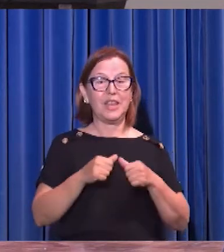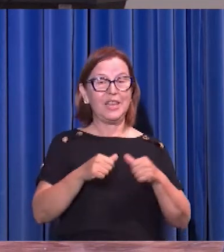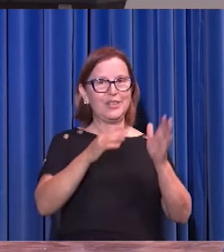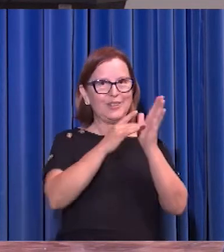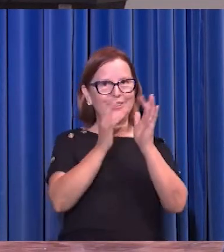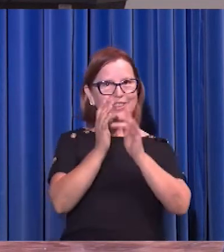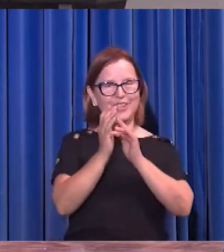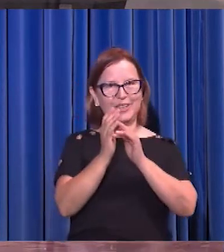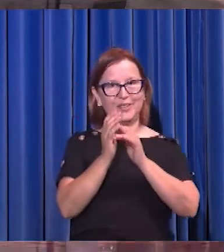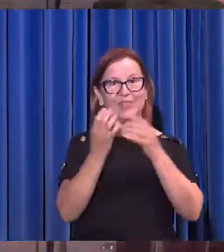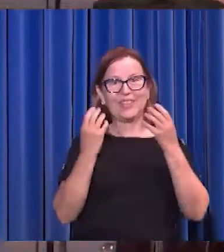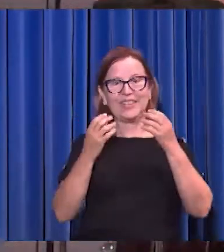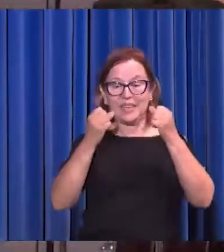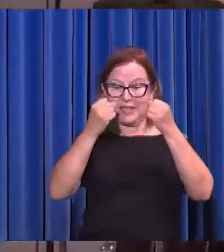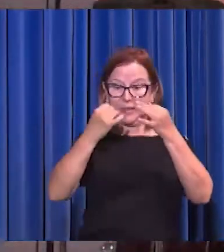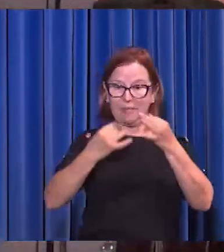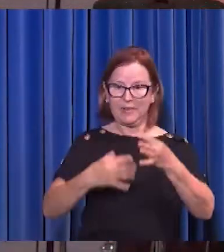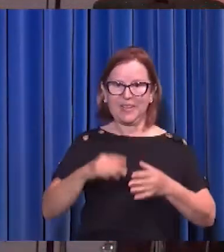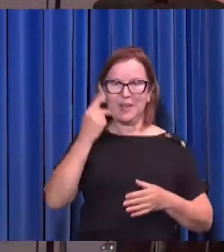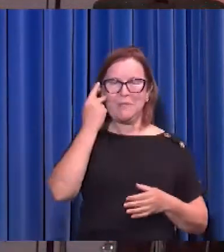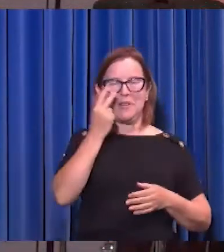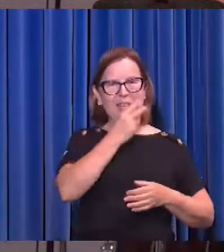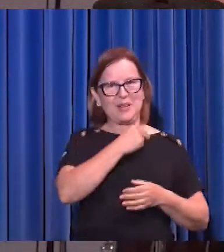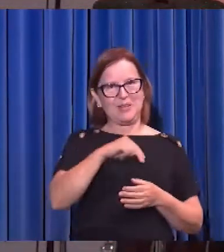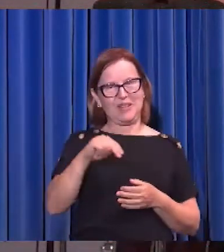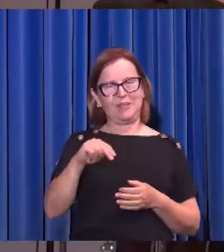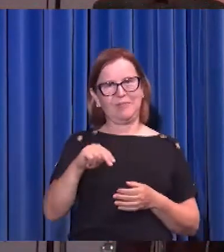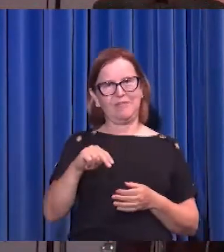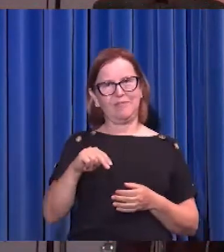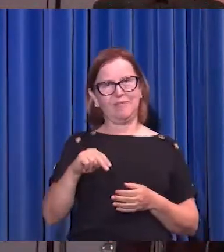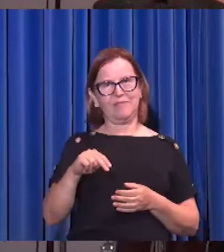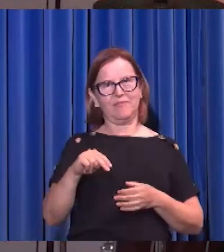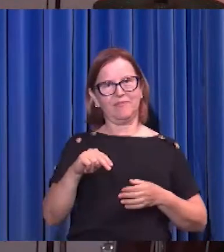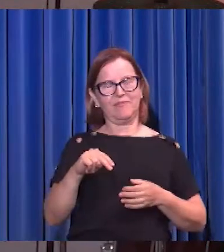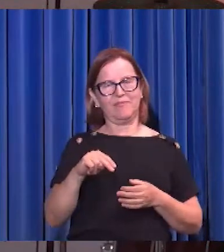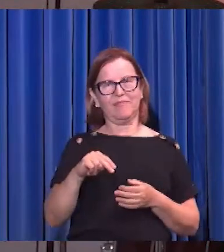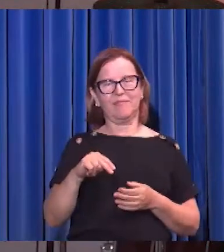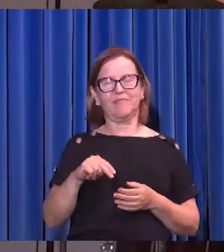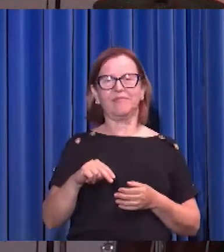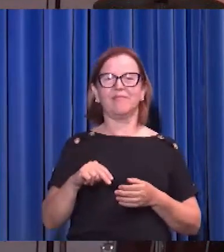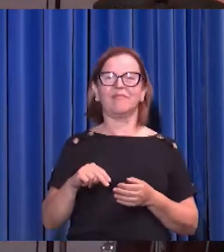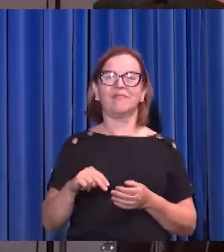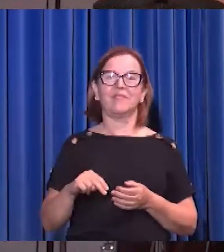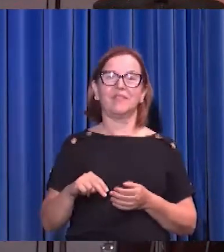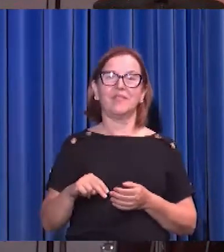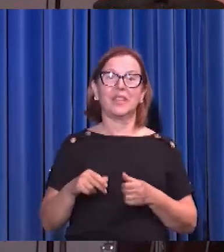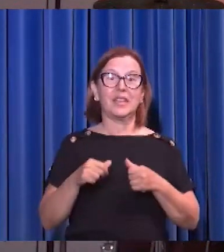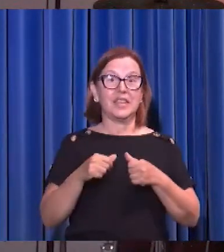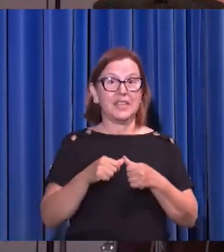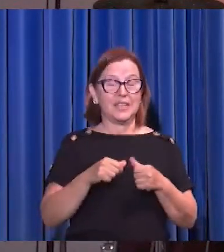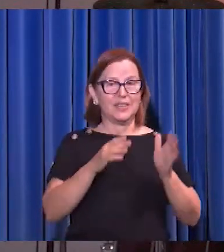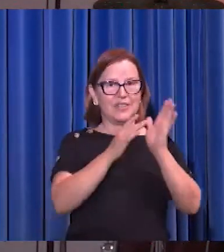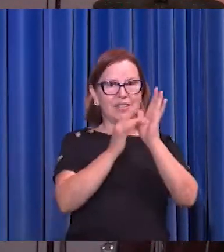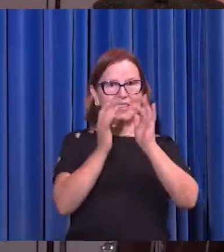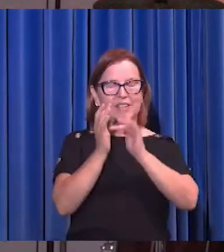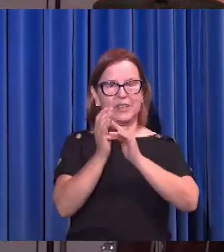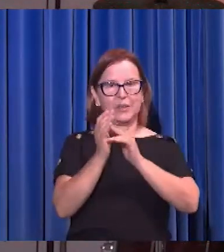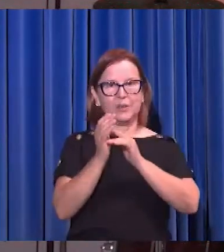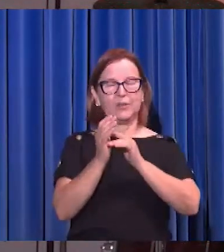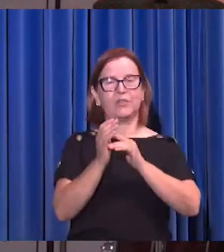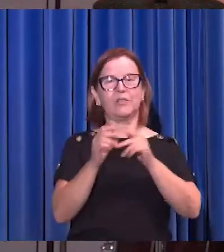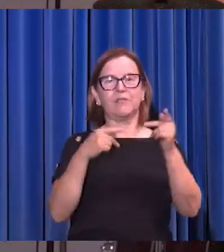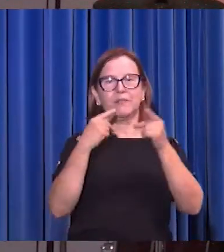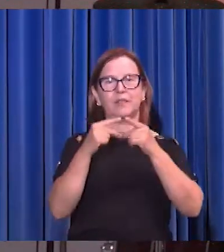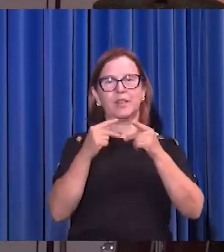está tentando explicar para Nicodemos. Não existe uma certa lógica E é isso que Jesus está falando com Nicodemos para